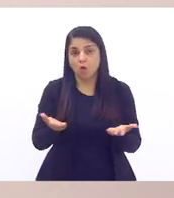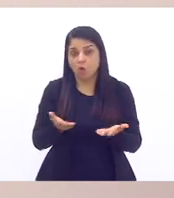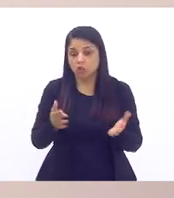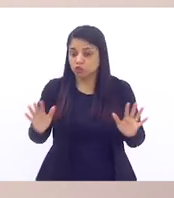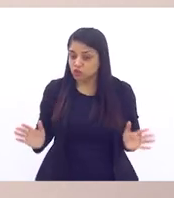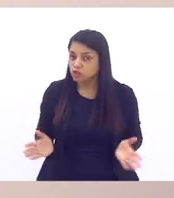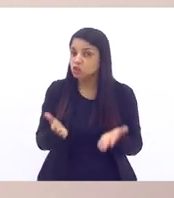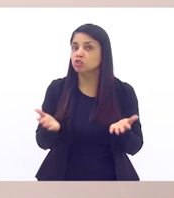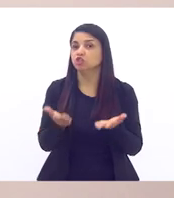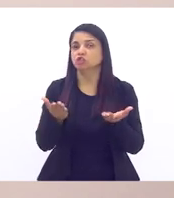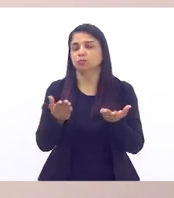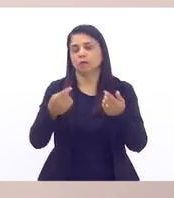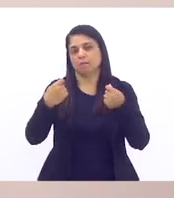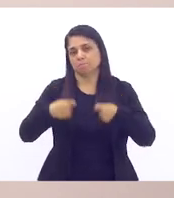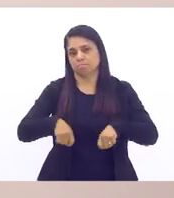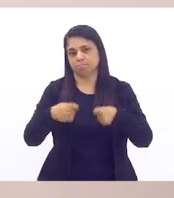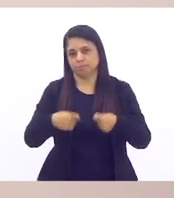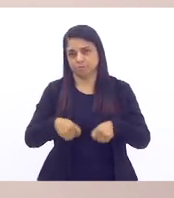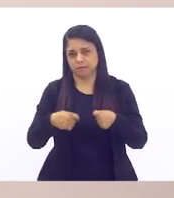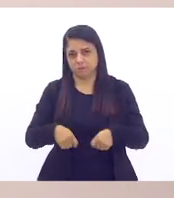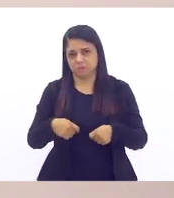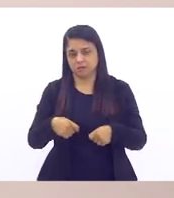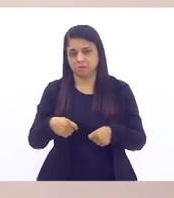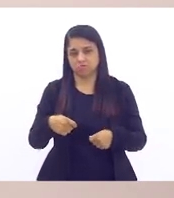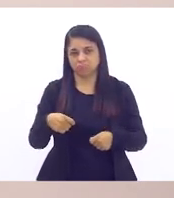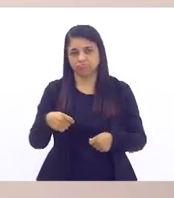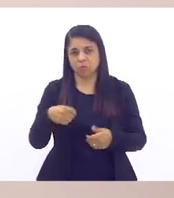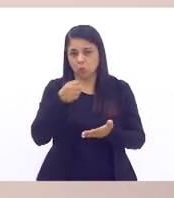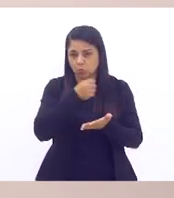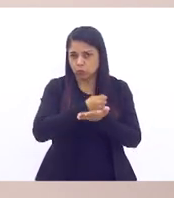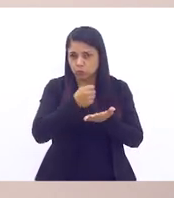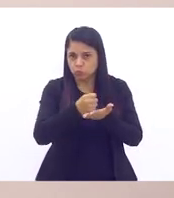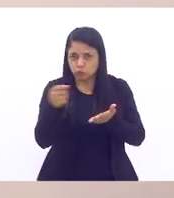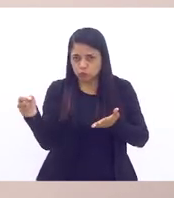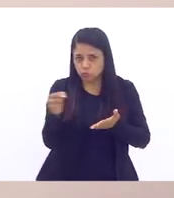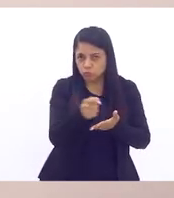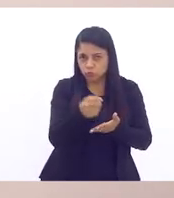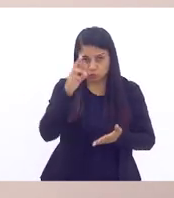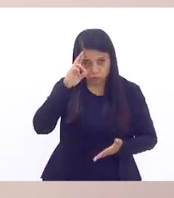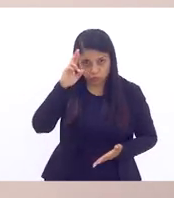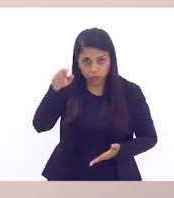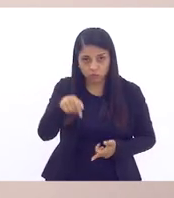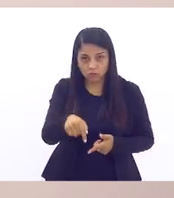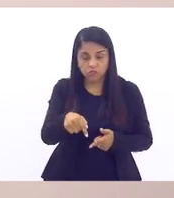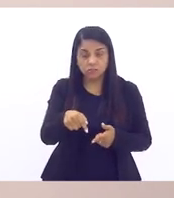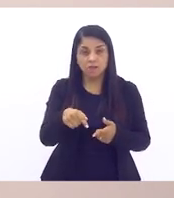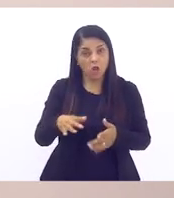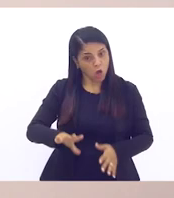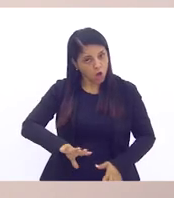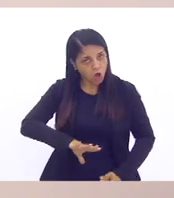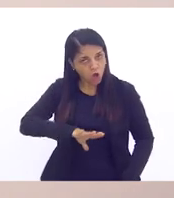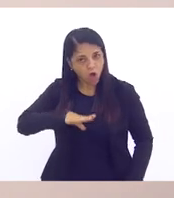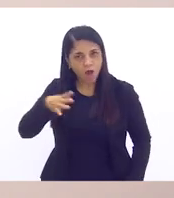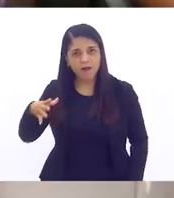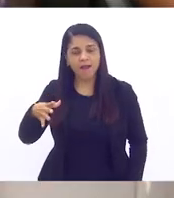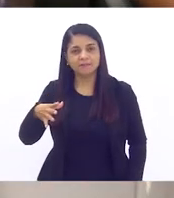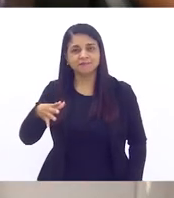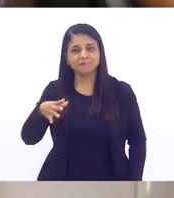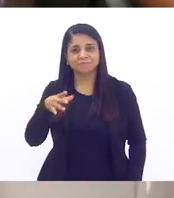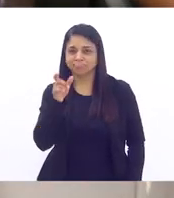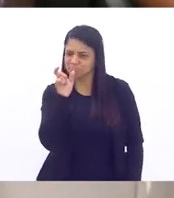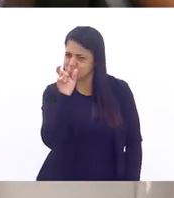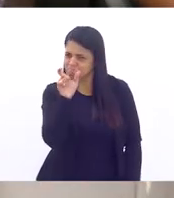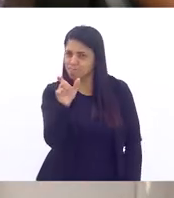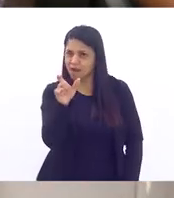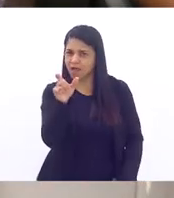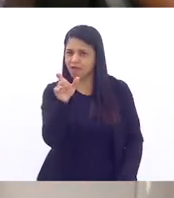estimular porque as pessoas os empregadores sobretudo tenham é esse essa coragem e esta é a palavra mais